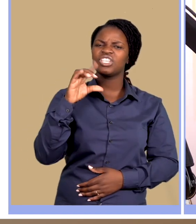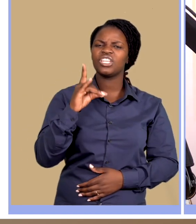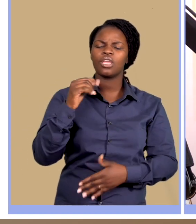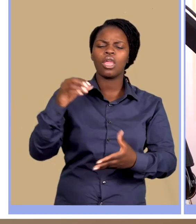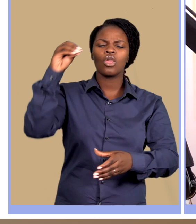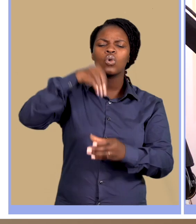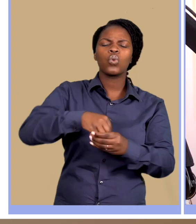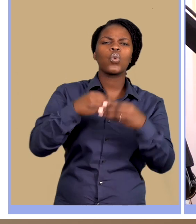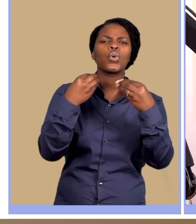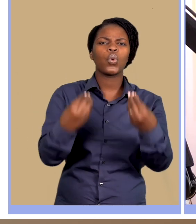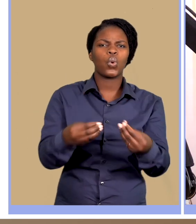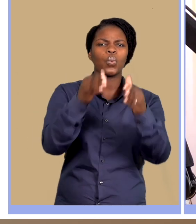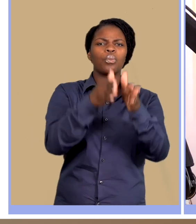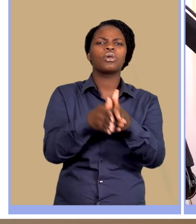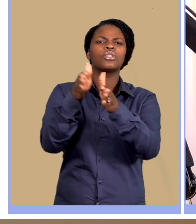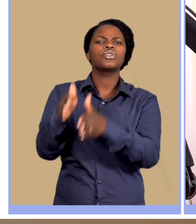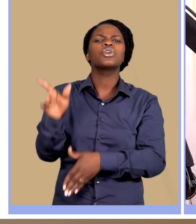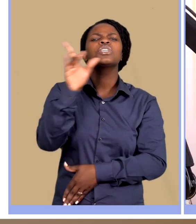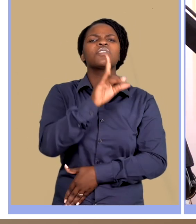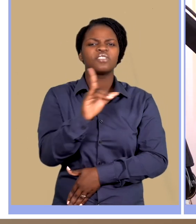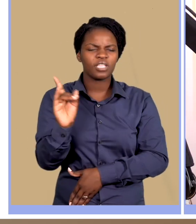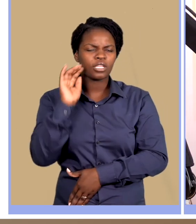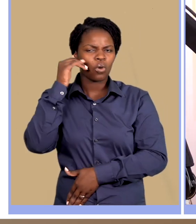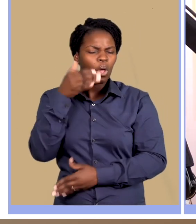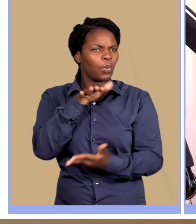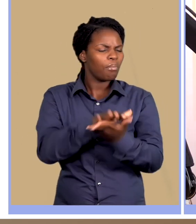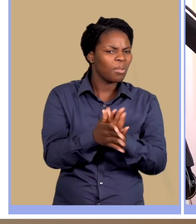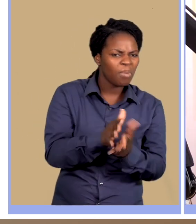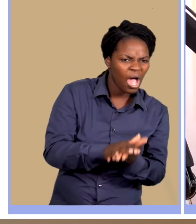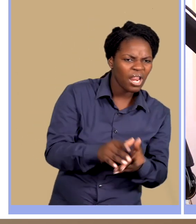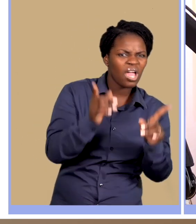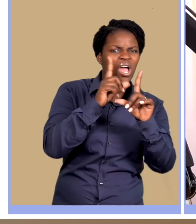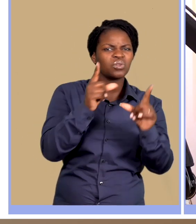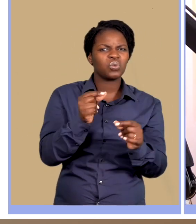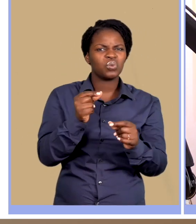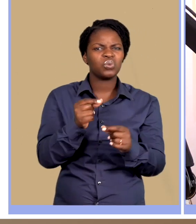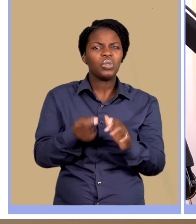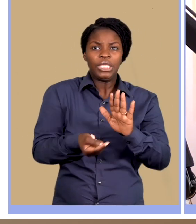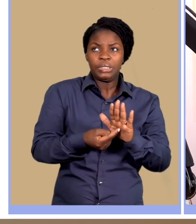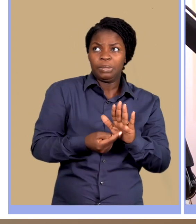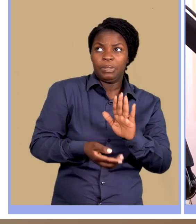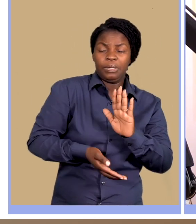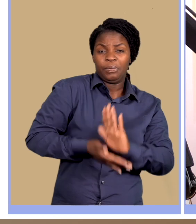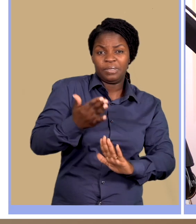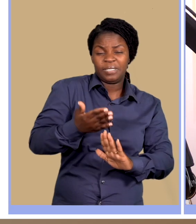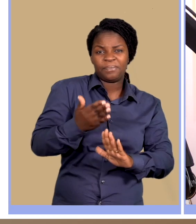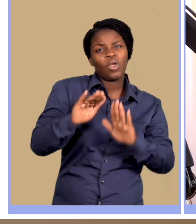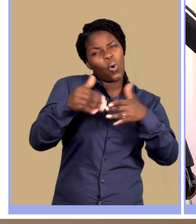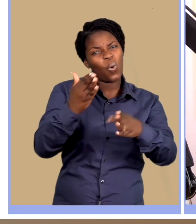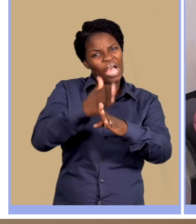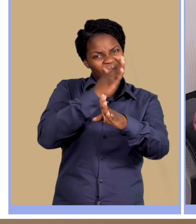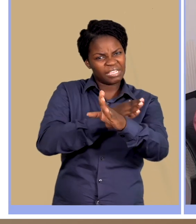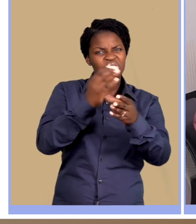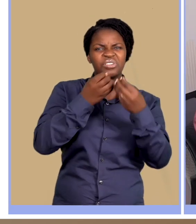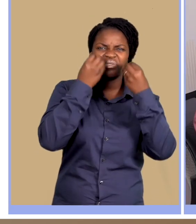incluem as pessoas com deficiência em todo o processo de preparação da resposta, incluindo